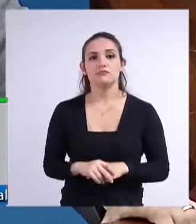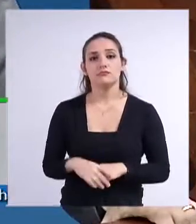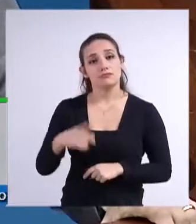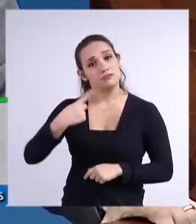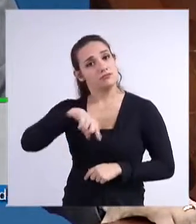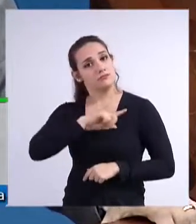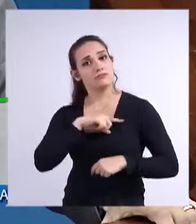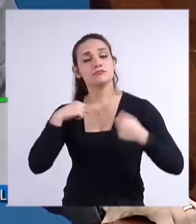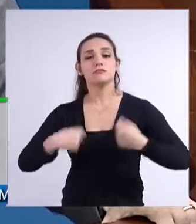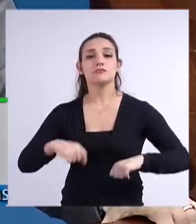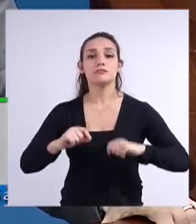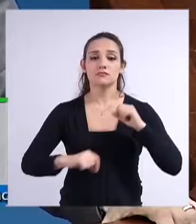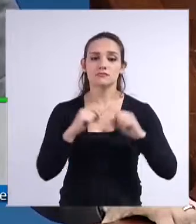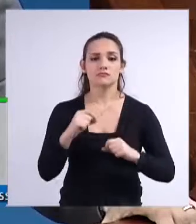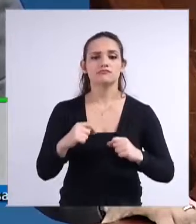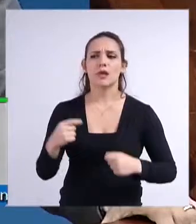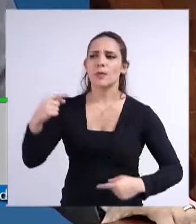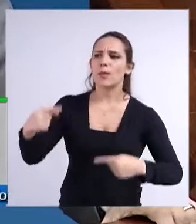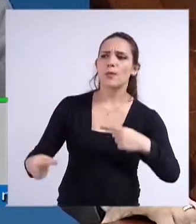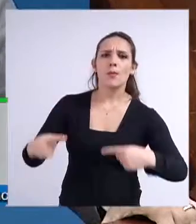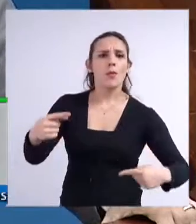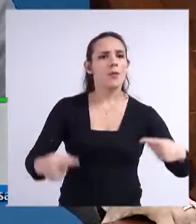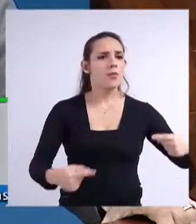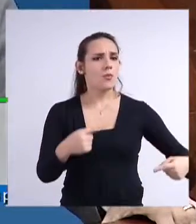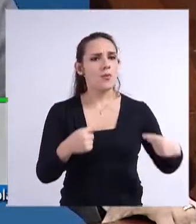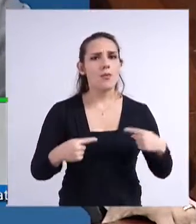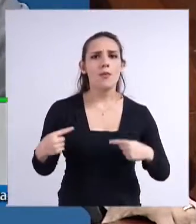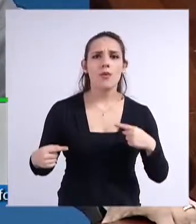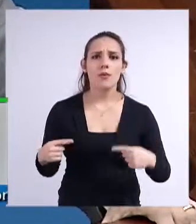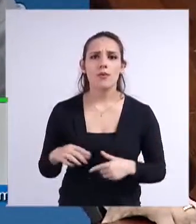nós precisamos fazer esse debate aqui.